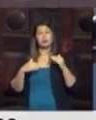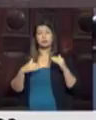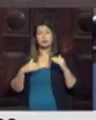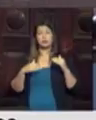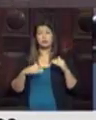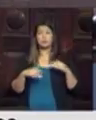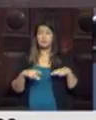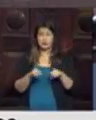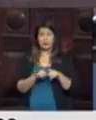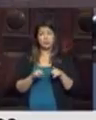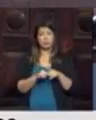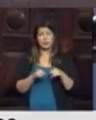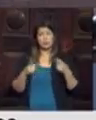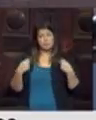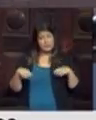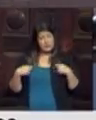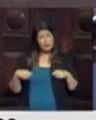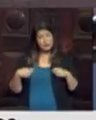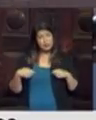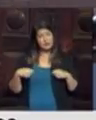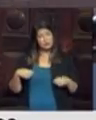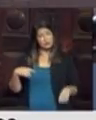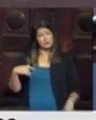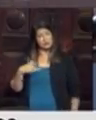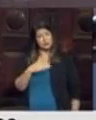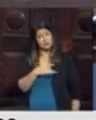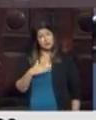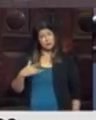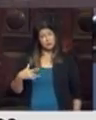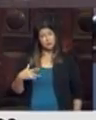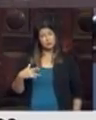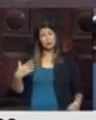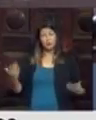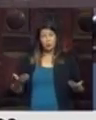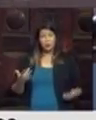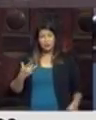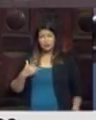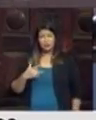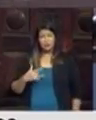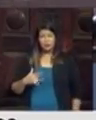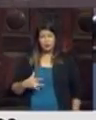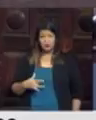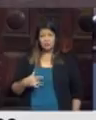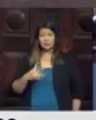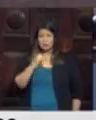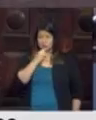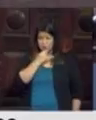não precisávamos estar hoje lamentando a morte do Átila,